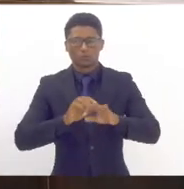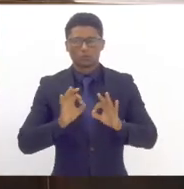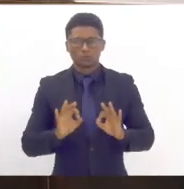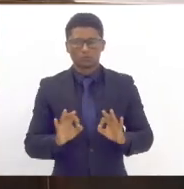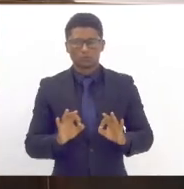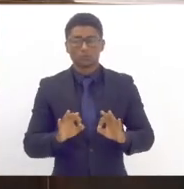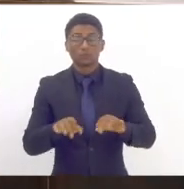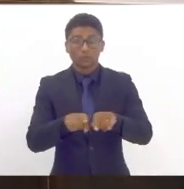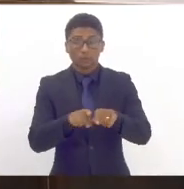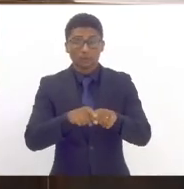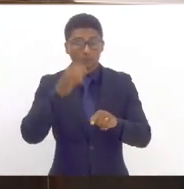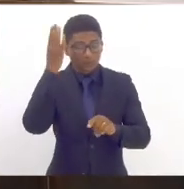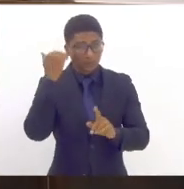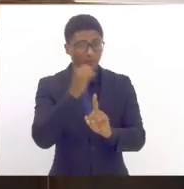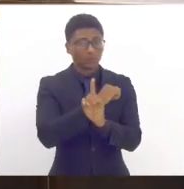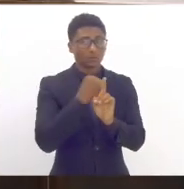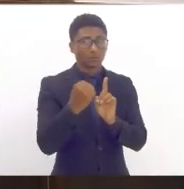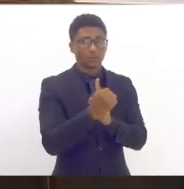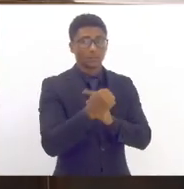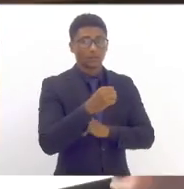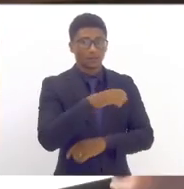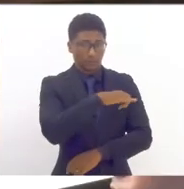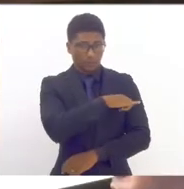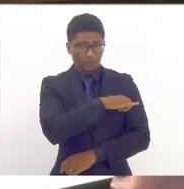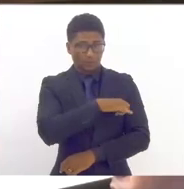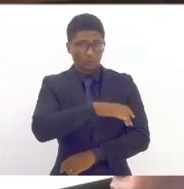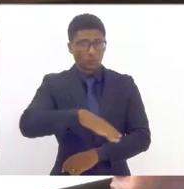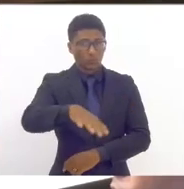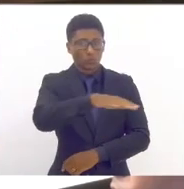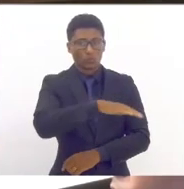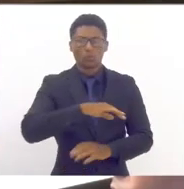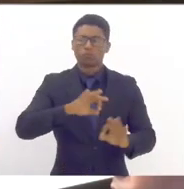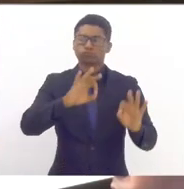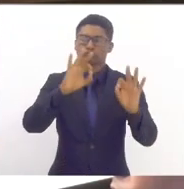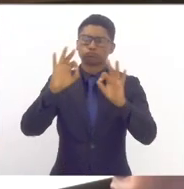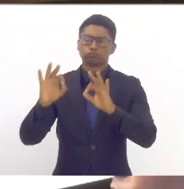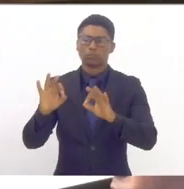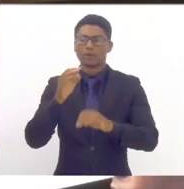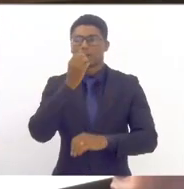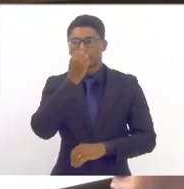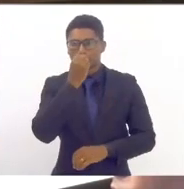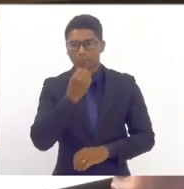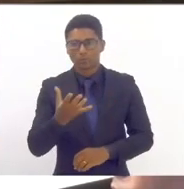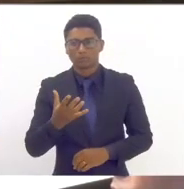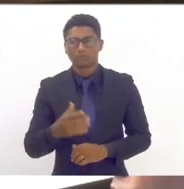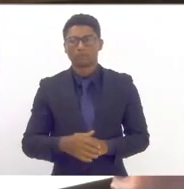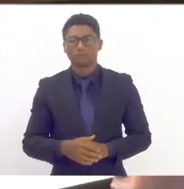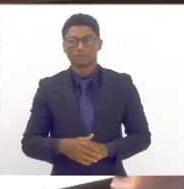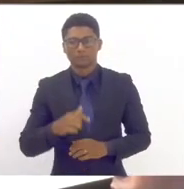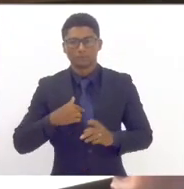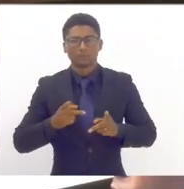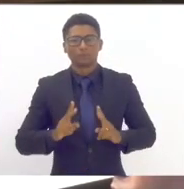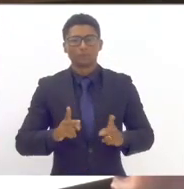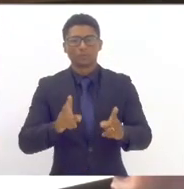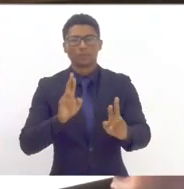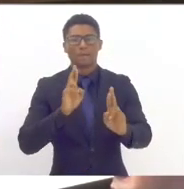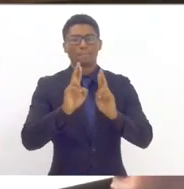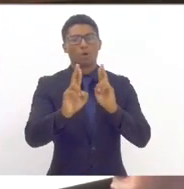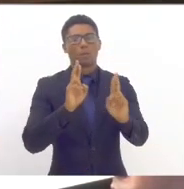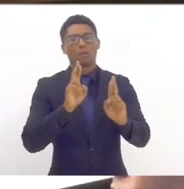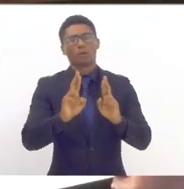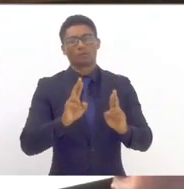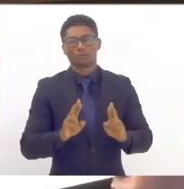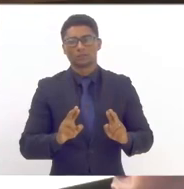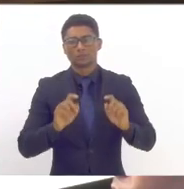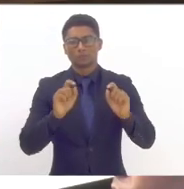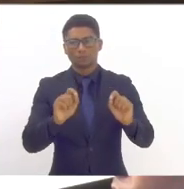que a sociedade fluminense está aqui acompanhando a gente. E isso é bom. E aqui eu tenho respondido, tenho feito sempre,